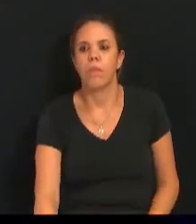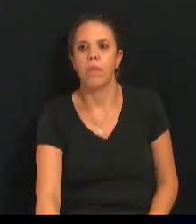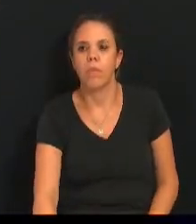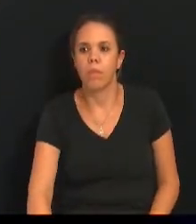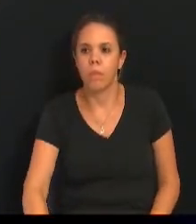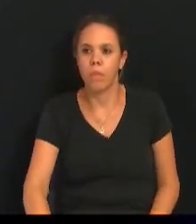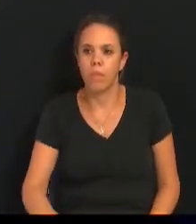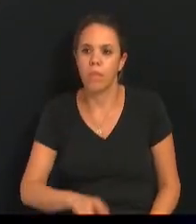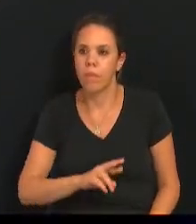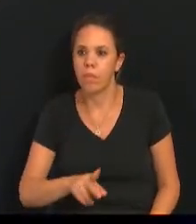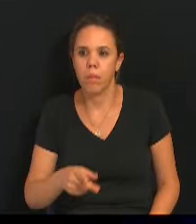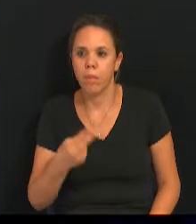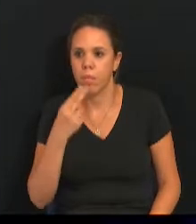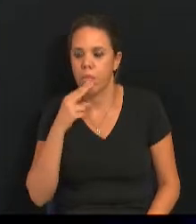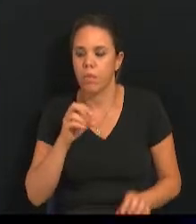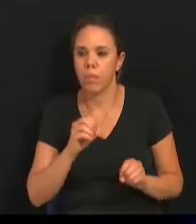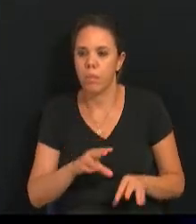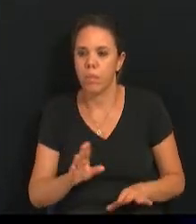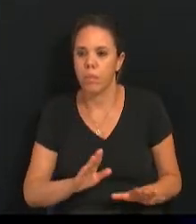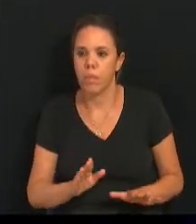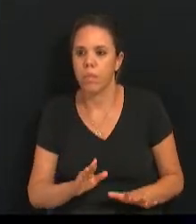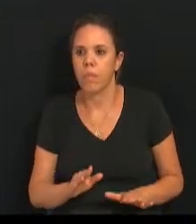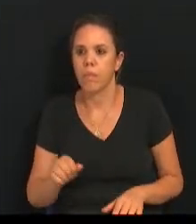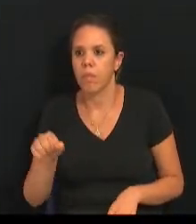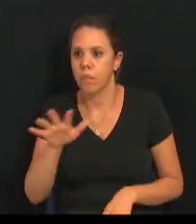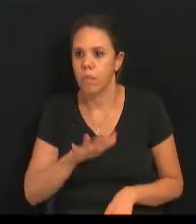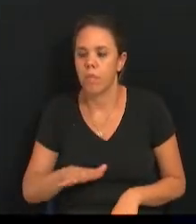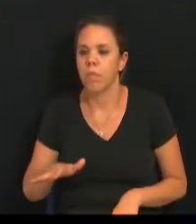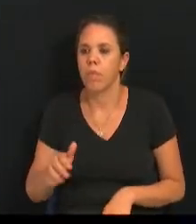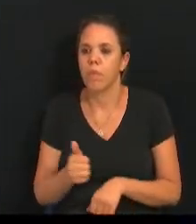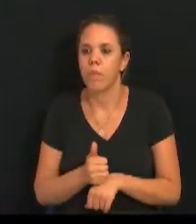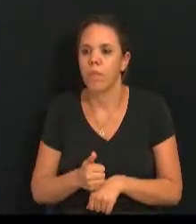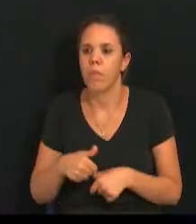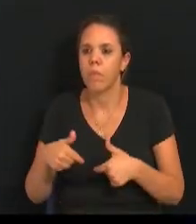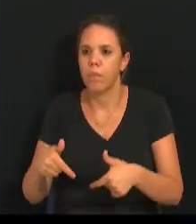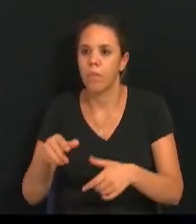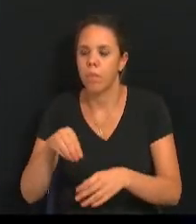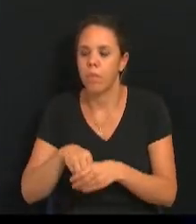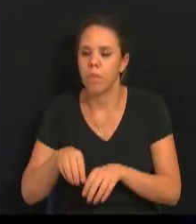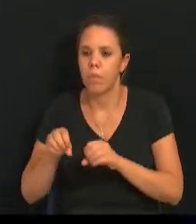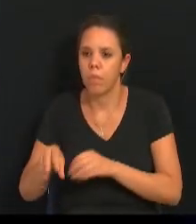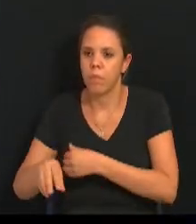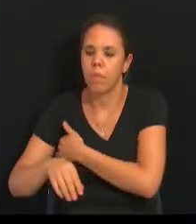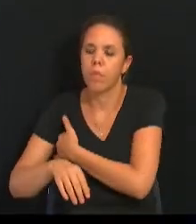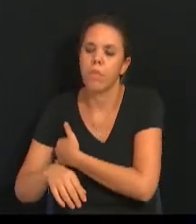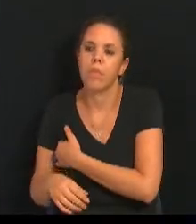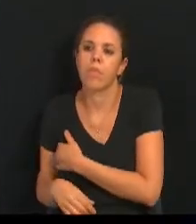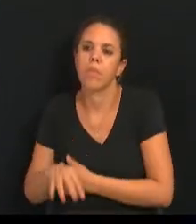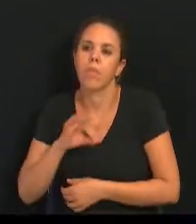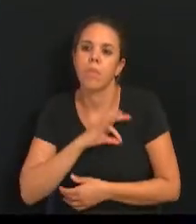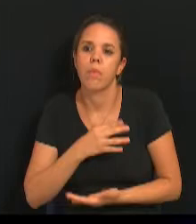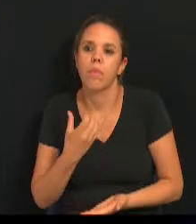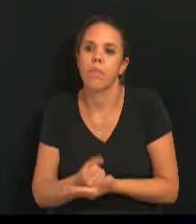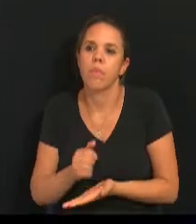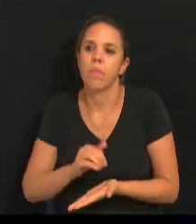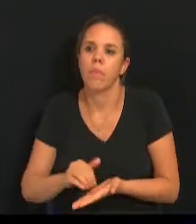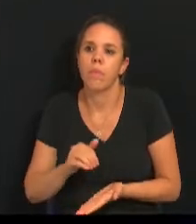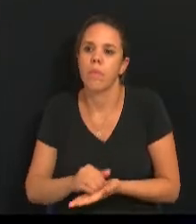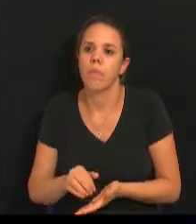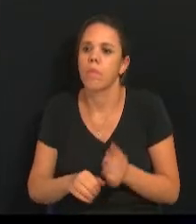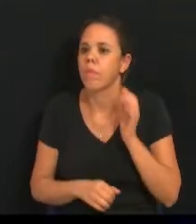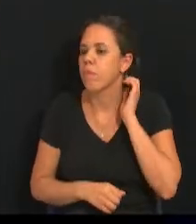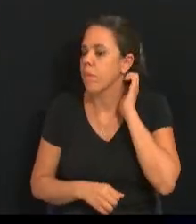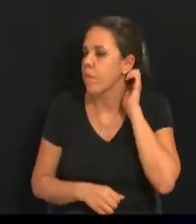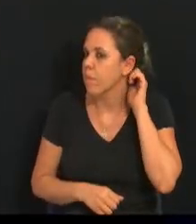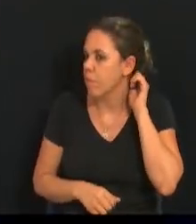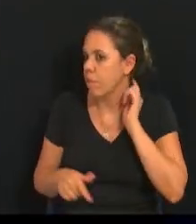do quadro da educação, nós somos do quadro geral, mas a gente atua dentro da educação, recebemos pela Secretaria de Educação.